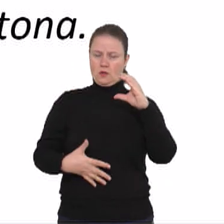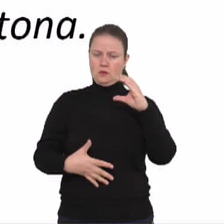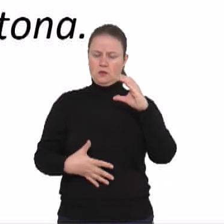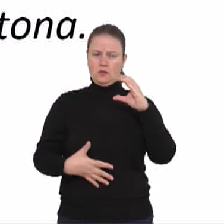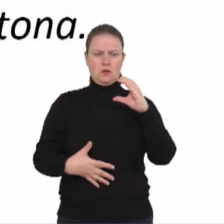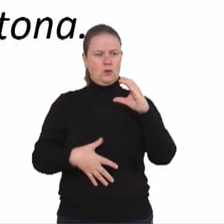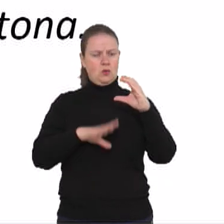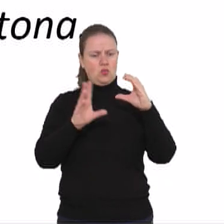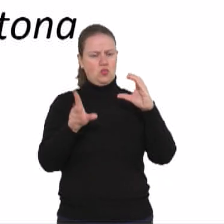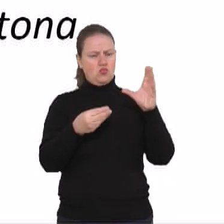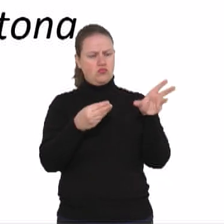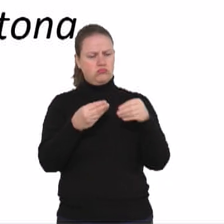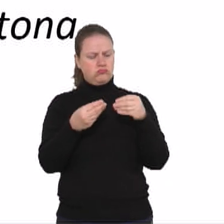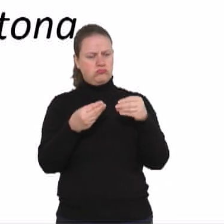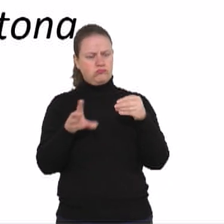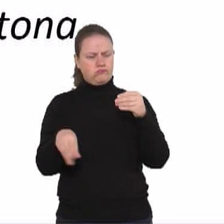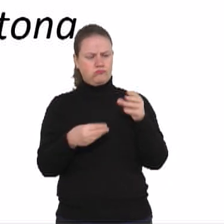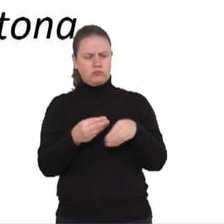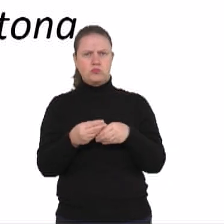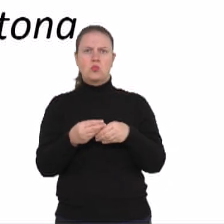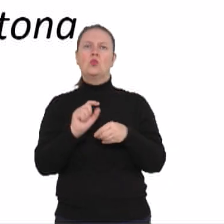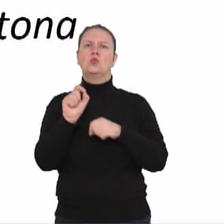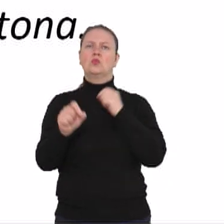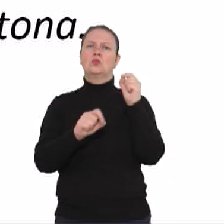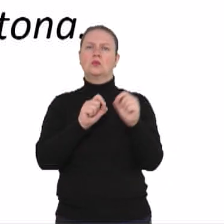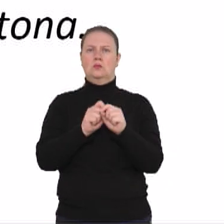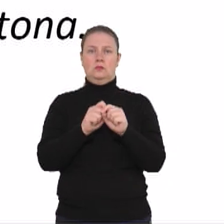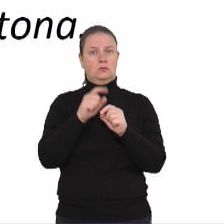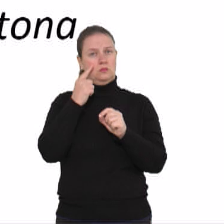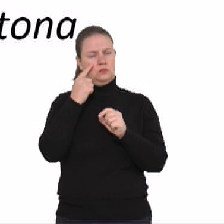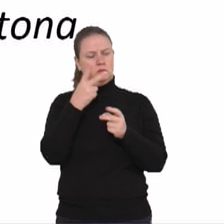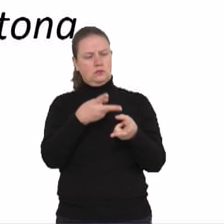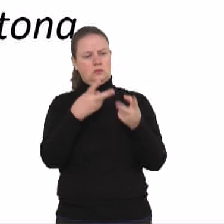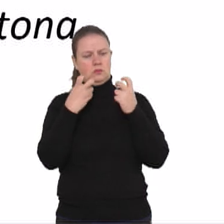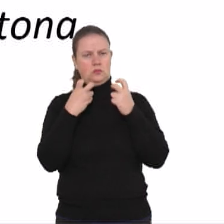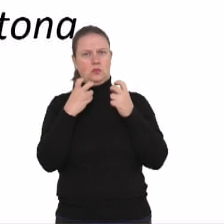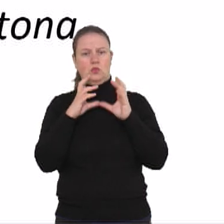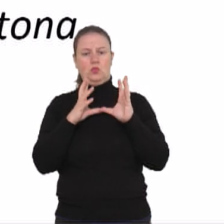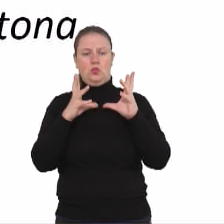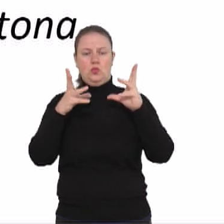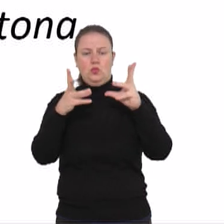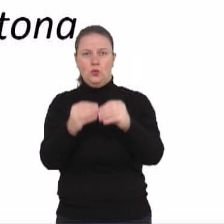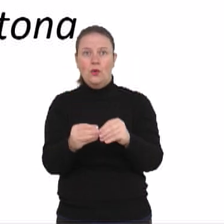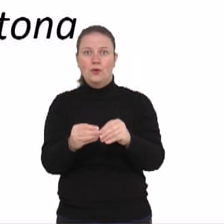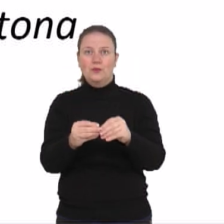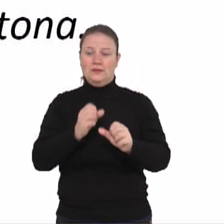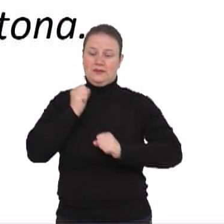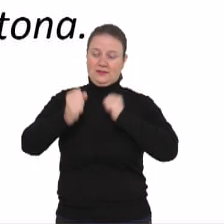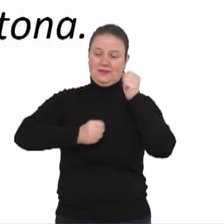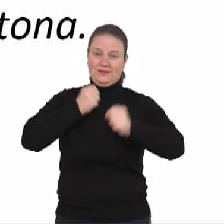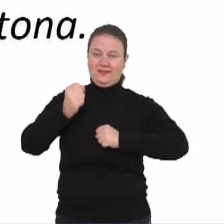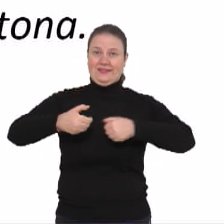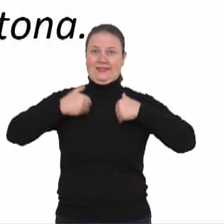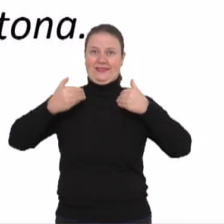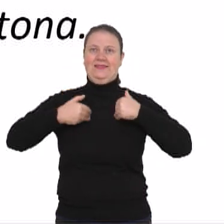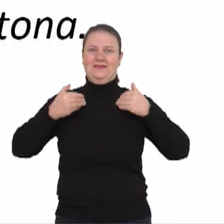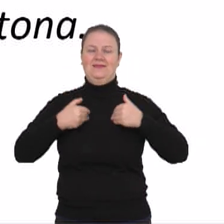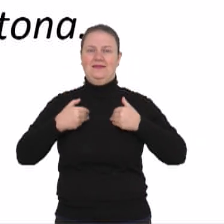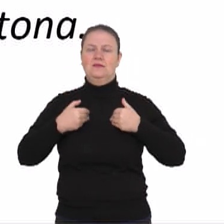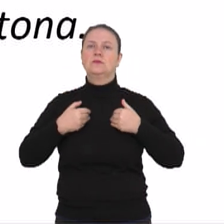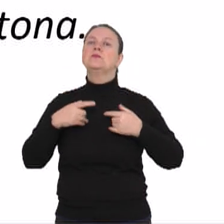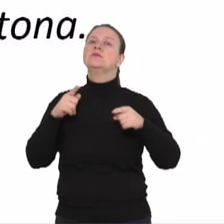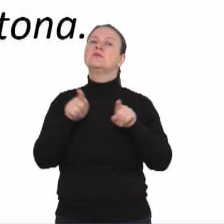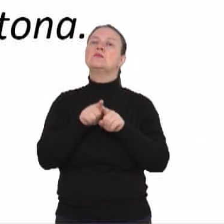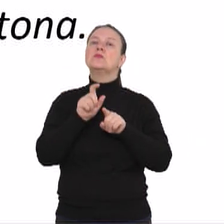sujeito através de um verbo. Então, lá, o mesmo exemplo. Todos correram entusiasmados a maratona. O